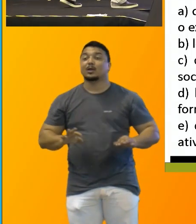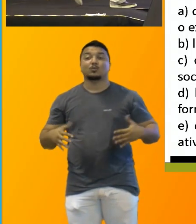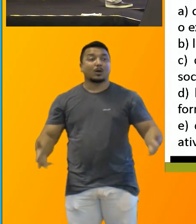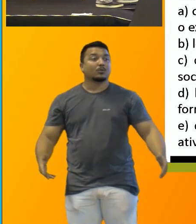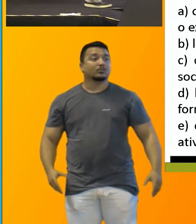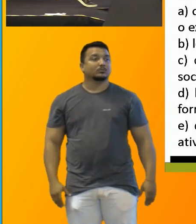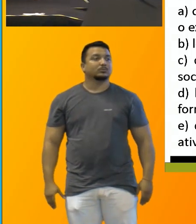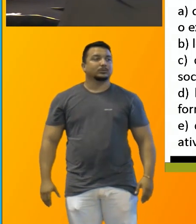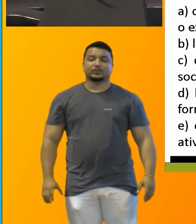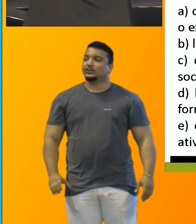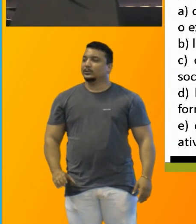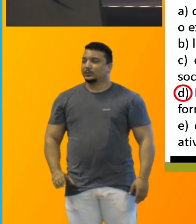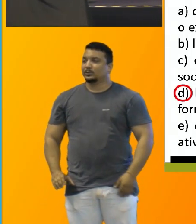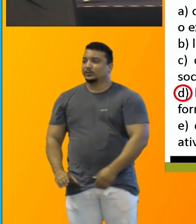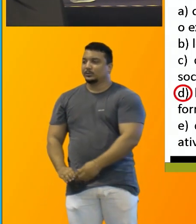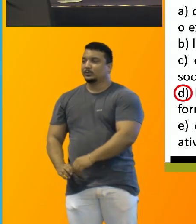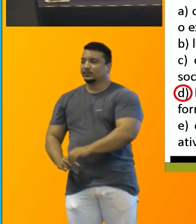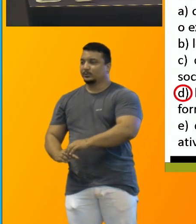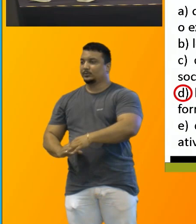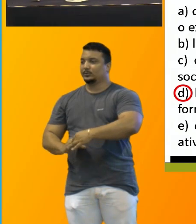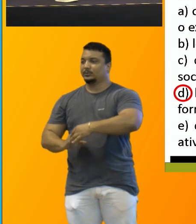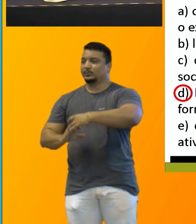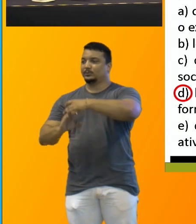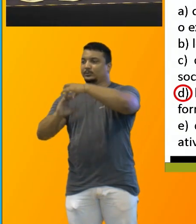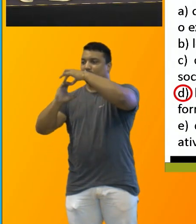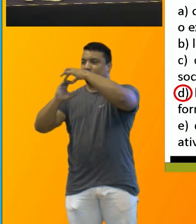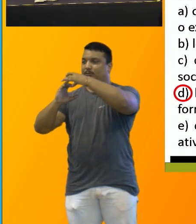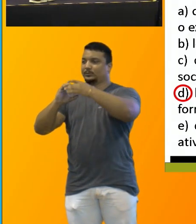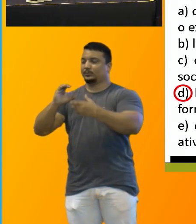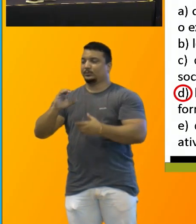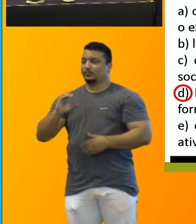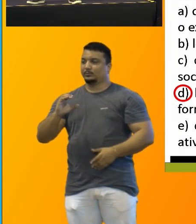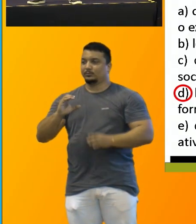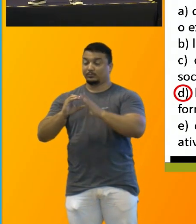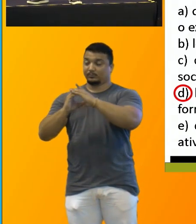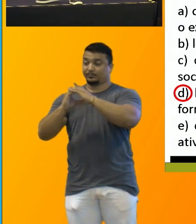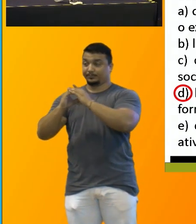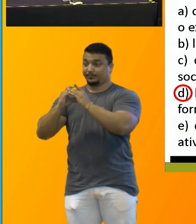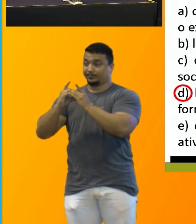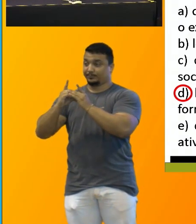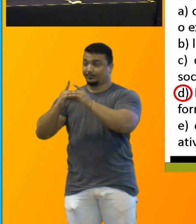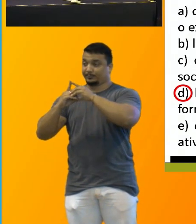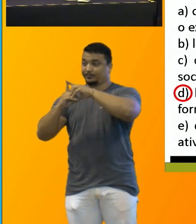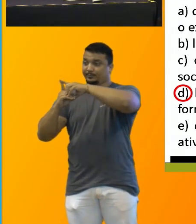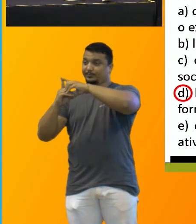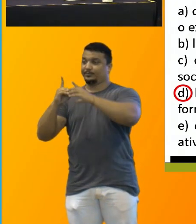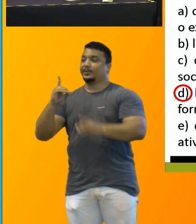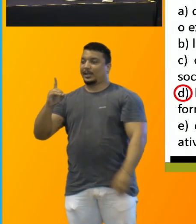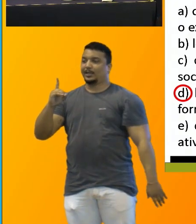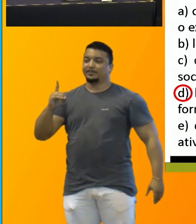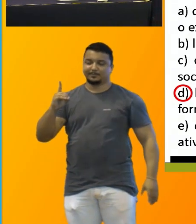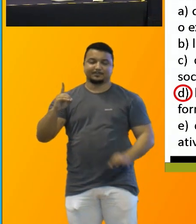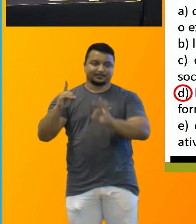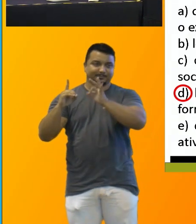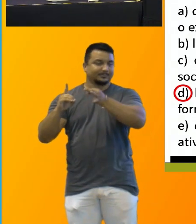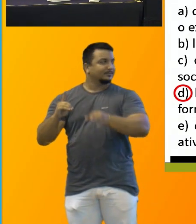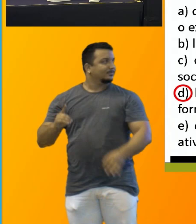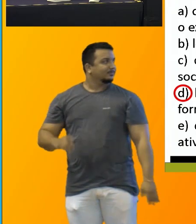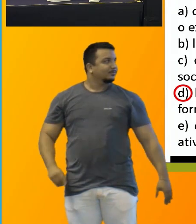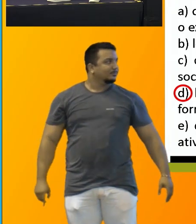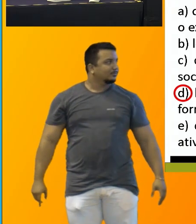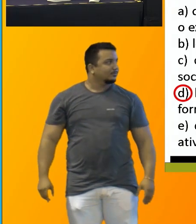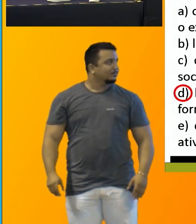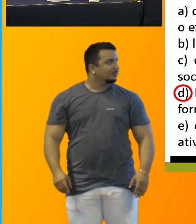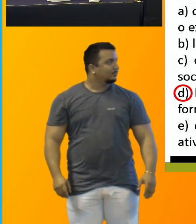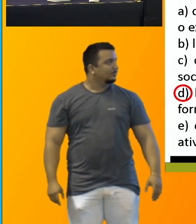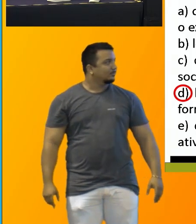Fala para mim. Letra D de dado. Massa, já passamos de mais